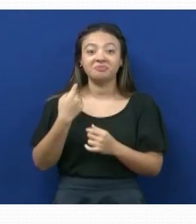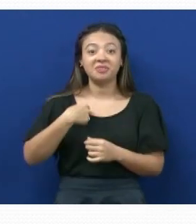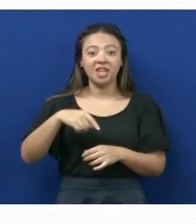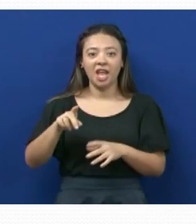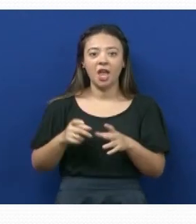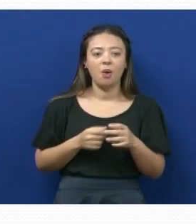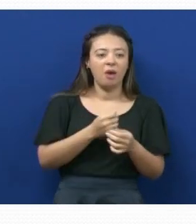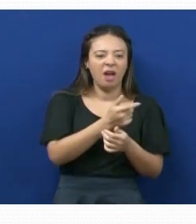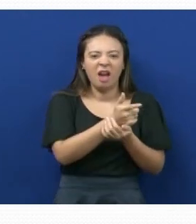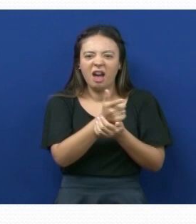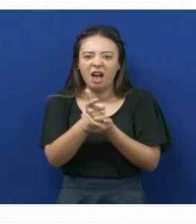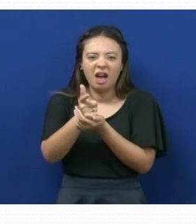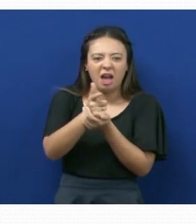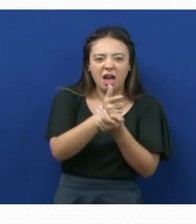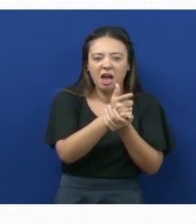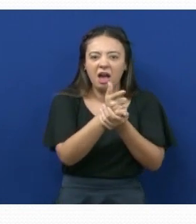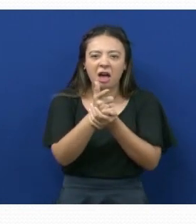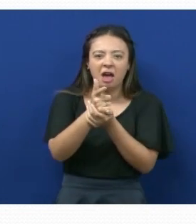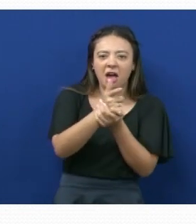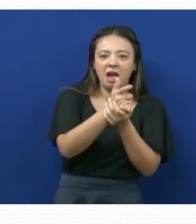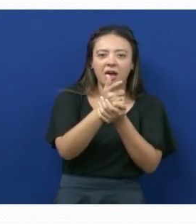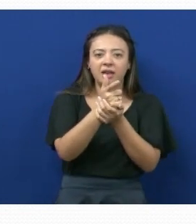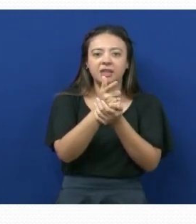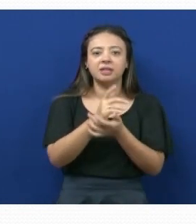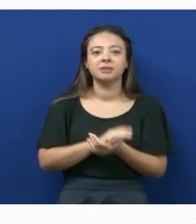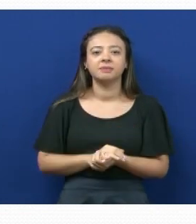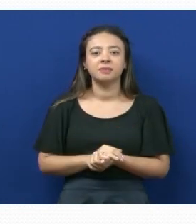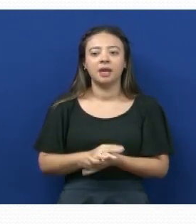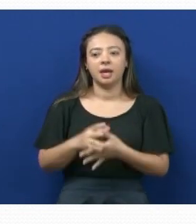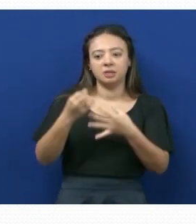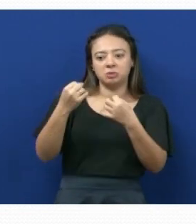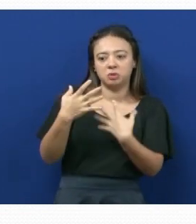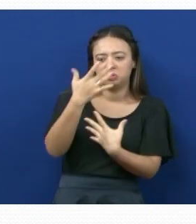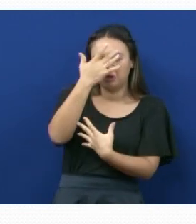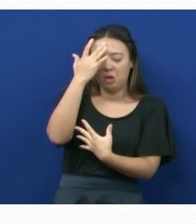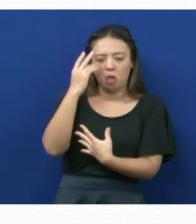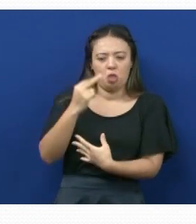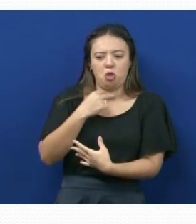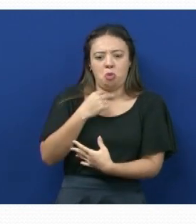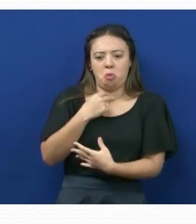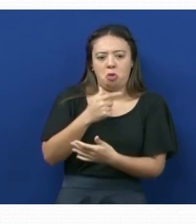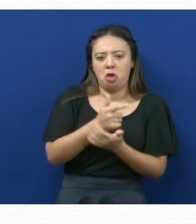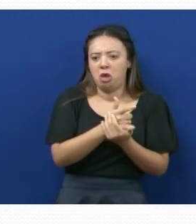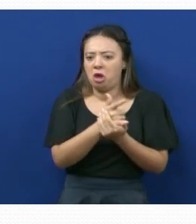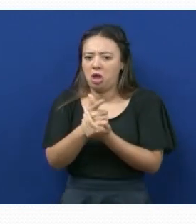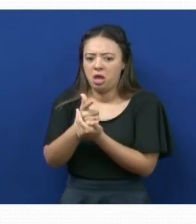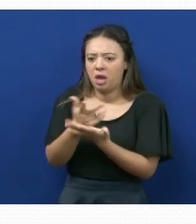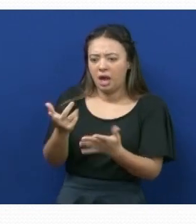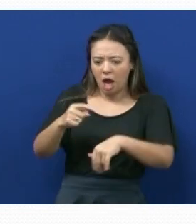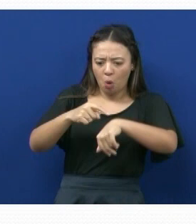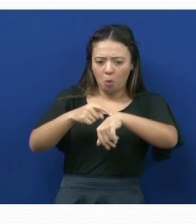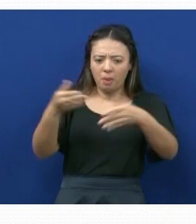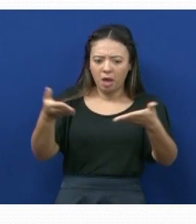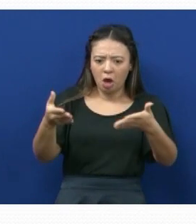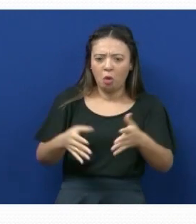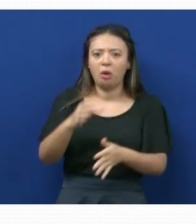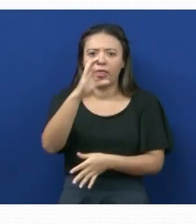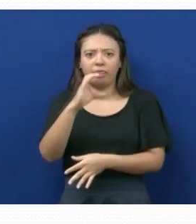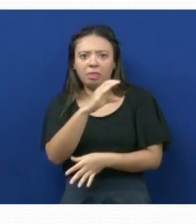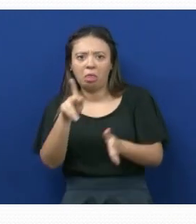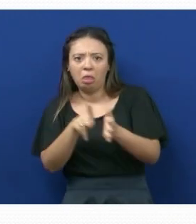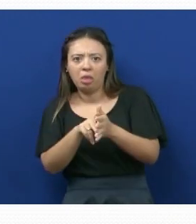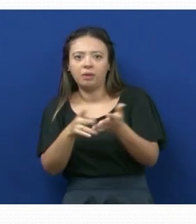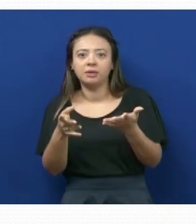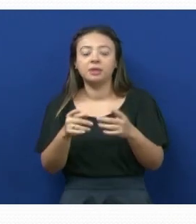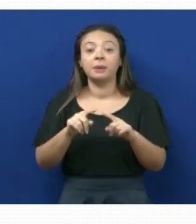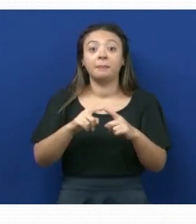da quaresma. Ai, ai, ai. Não pode caçar na quaresma, mas eu não sabia. Aí apareceu a